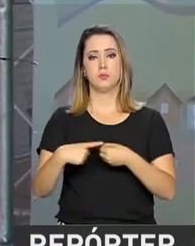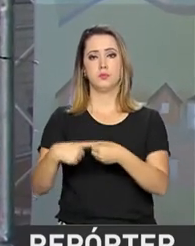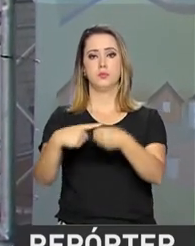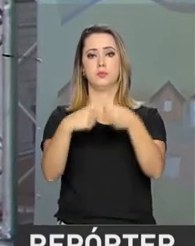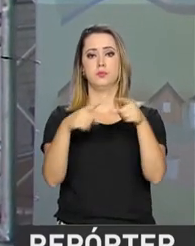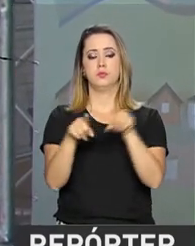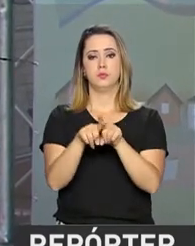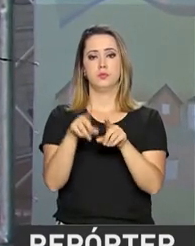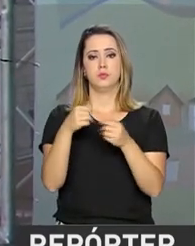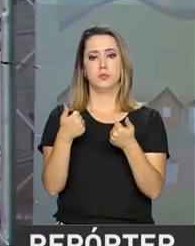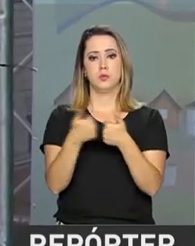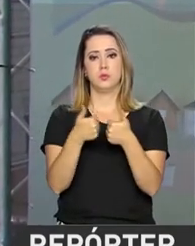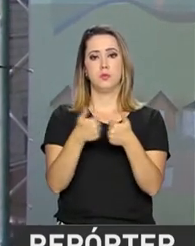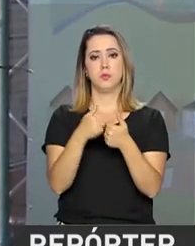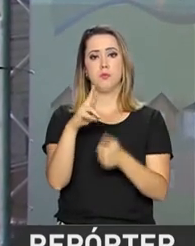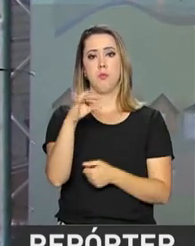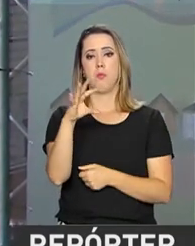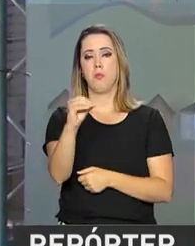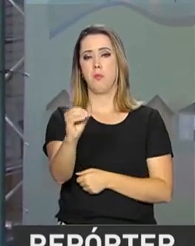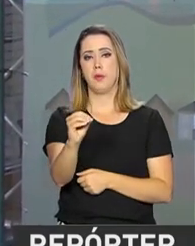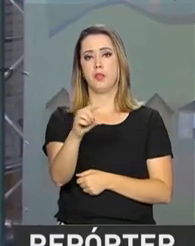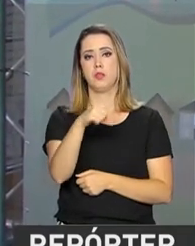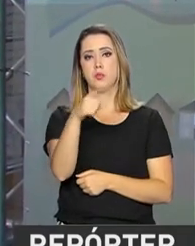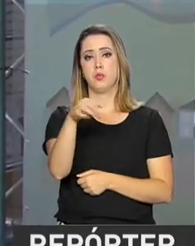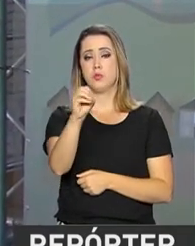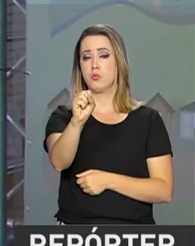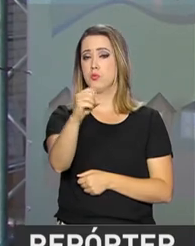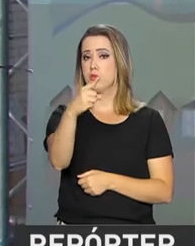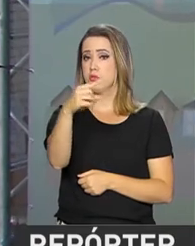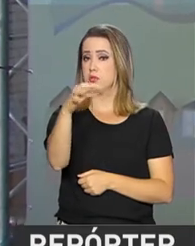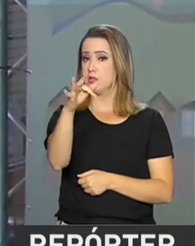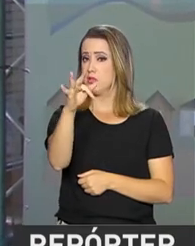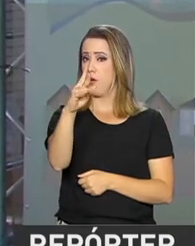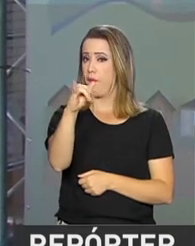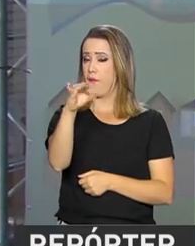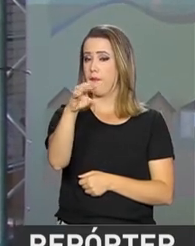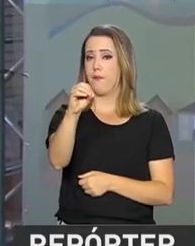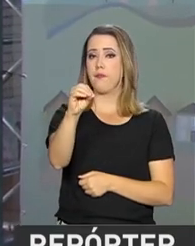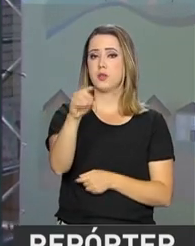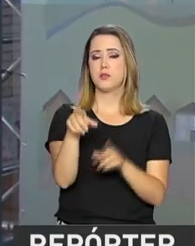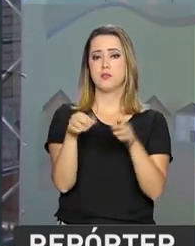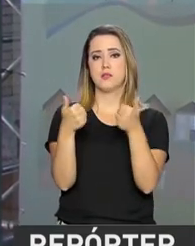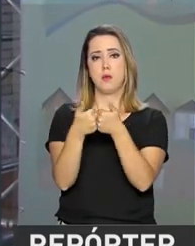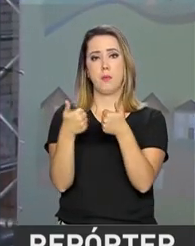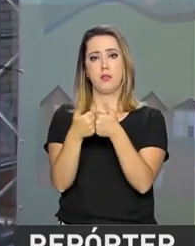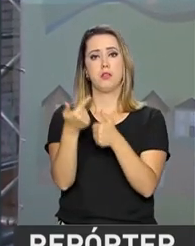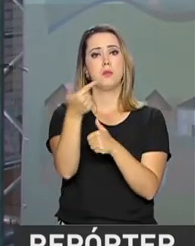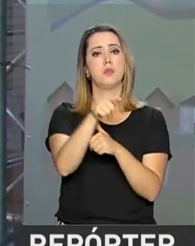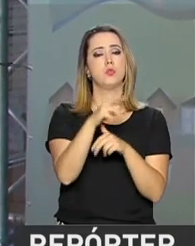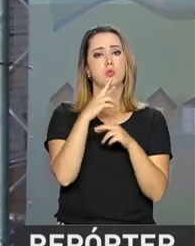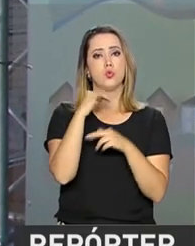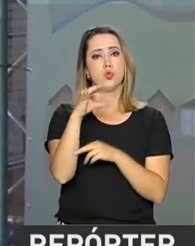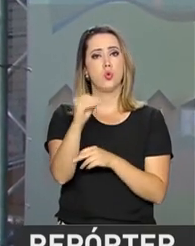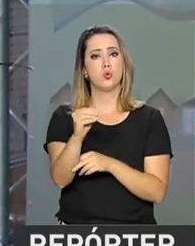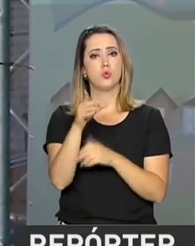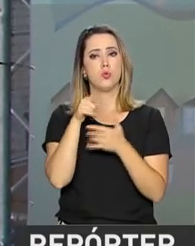municípios ribeirinhos do Rio São Francisco e para alguns municípios de alguns rios que desaguam no São Francisco.